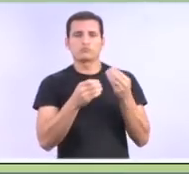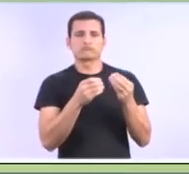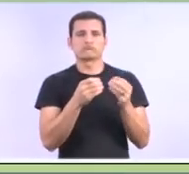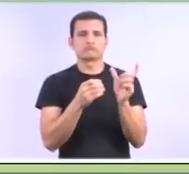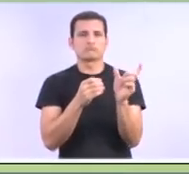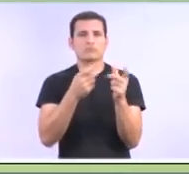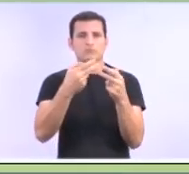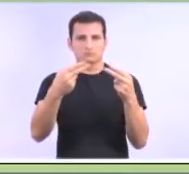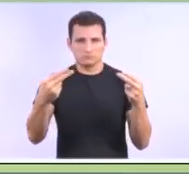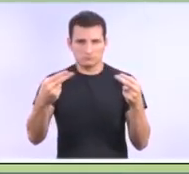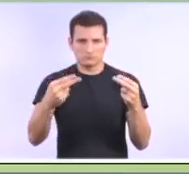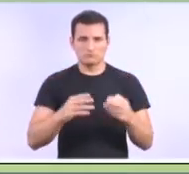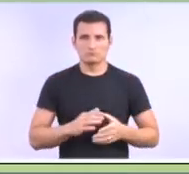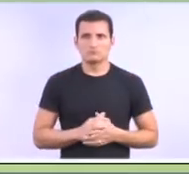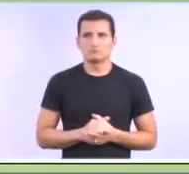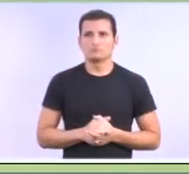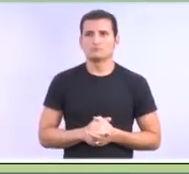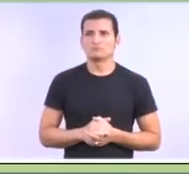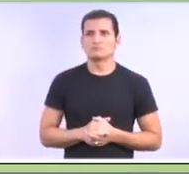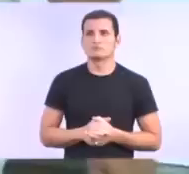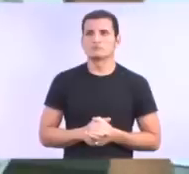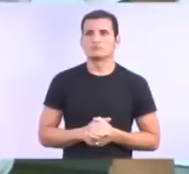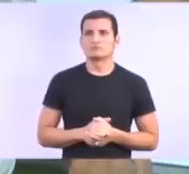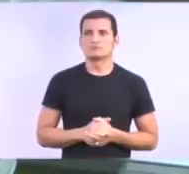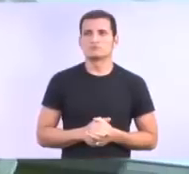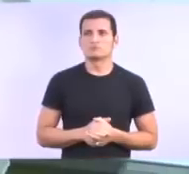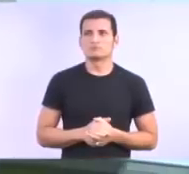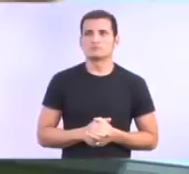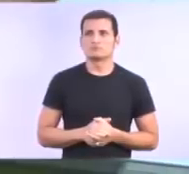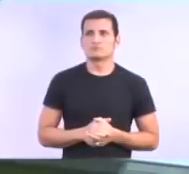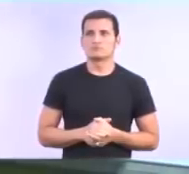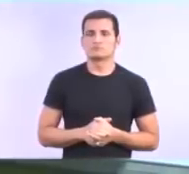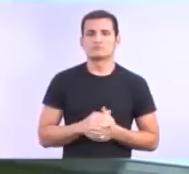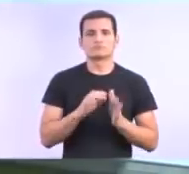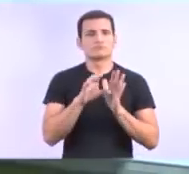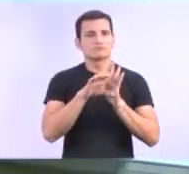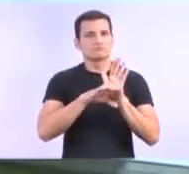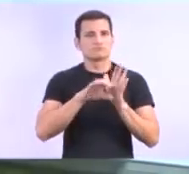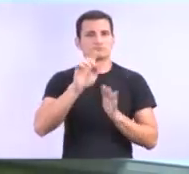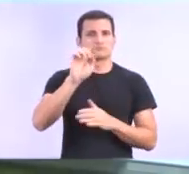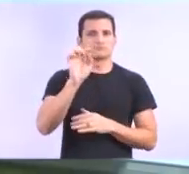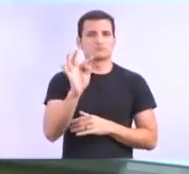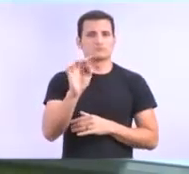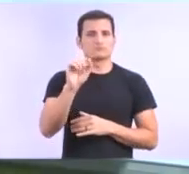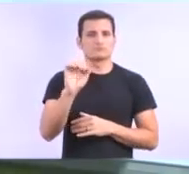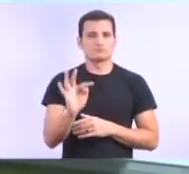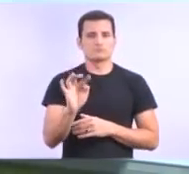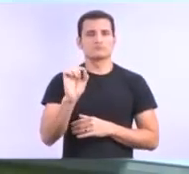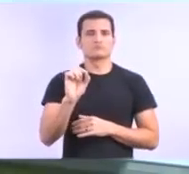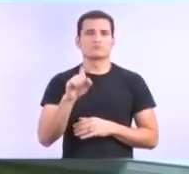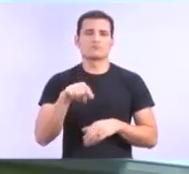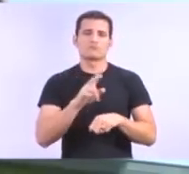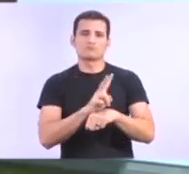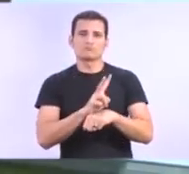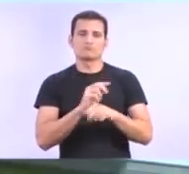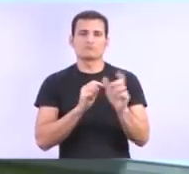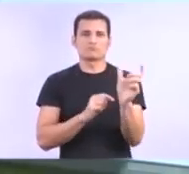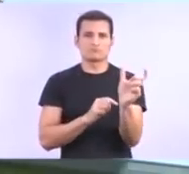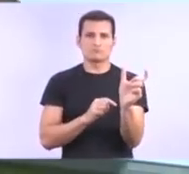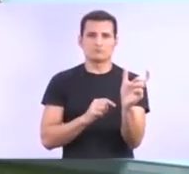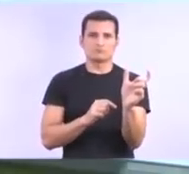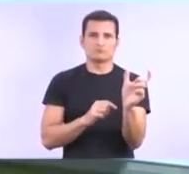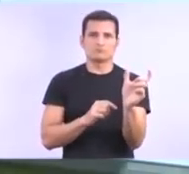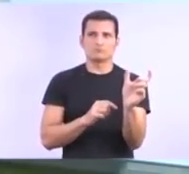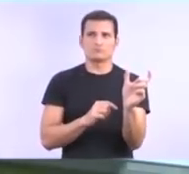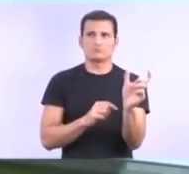objeto. Prova. Conceito. O que é um get, o que é o set? É o mecanismo de proteção do atributo. O que é um